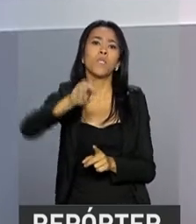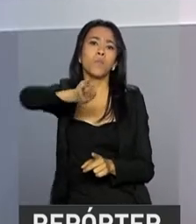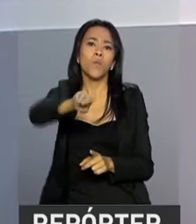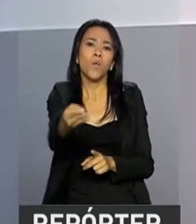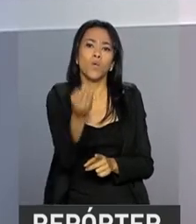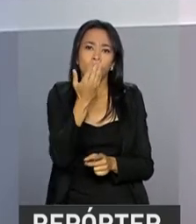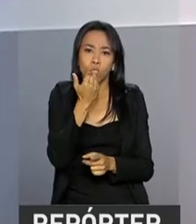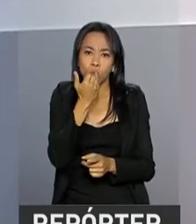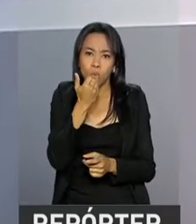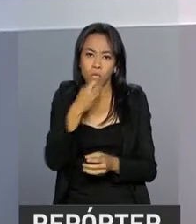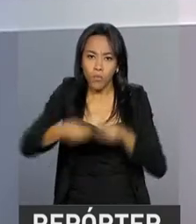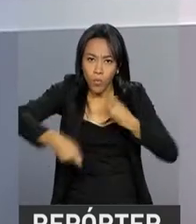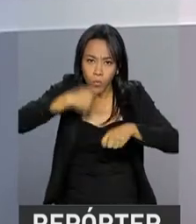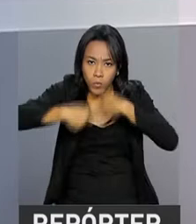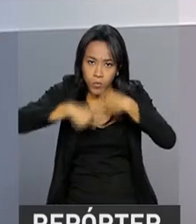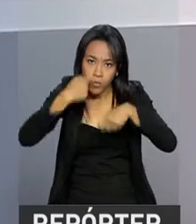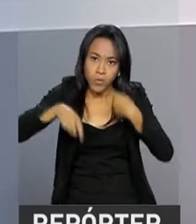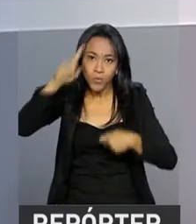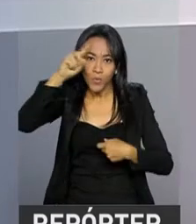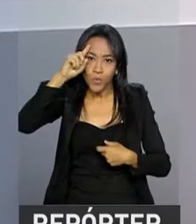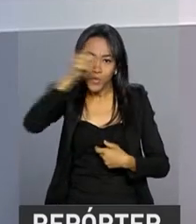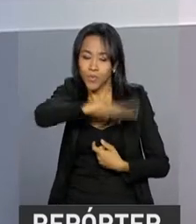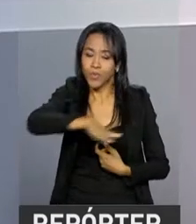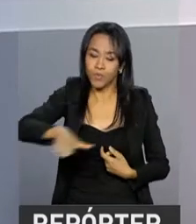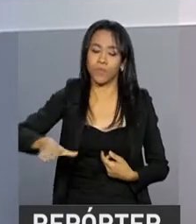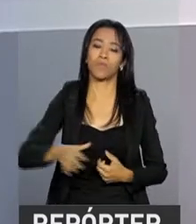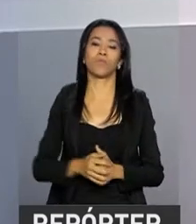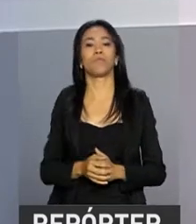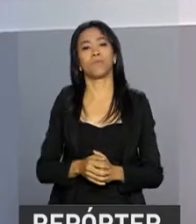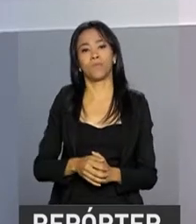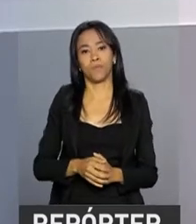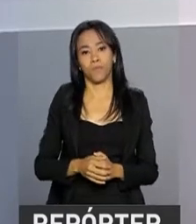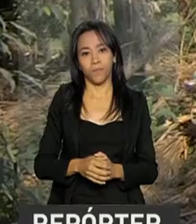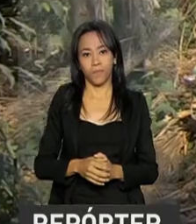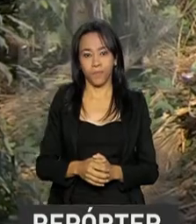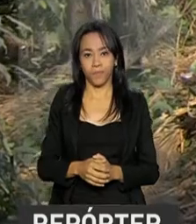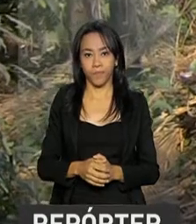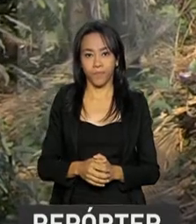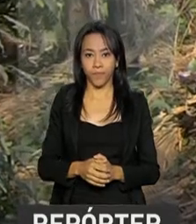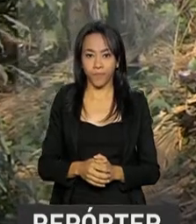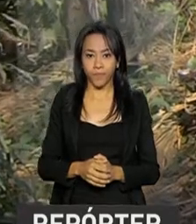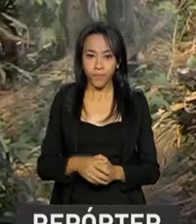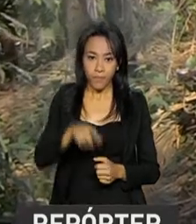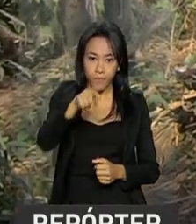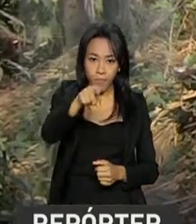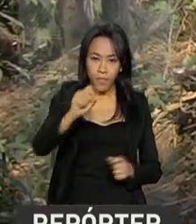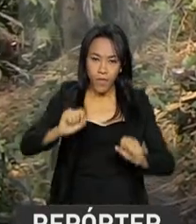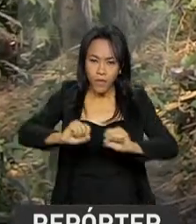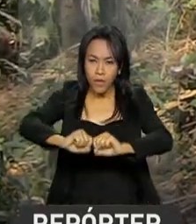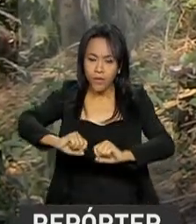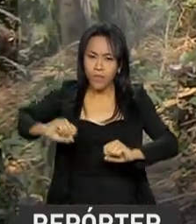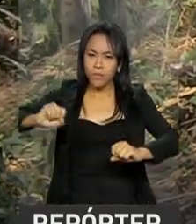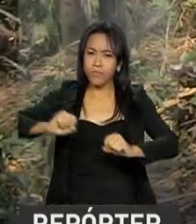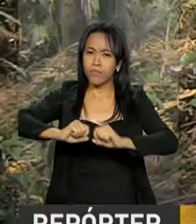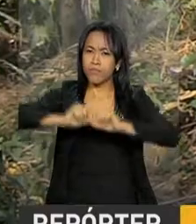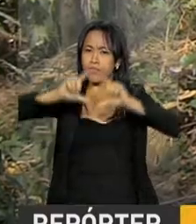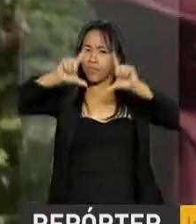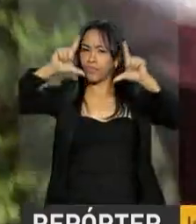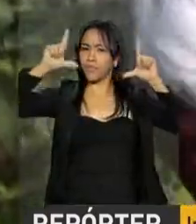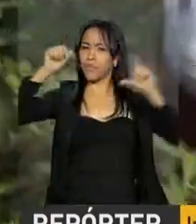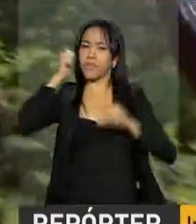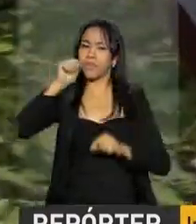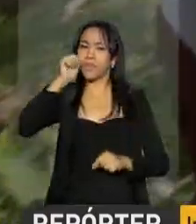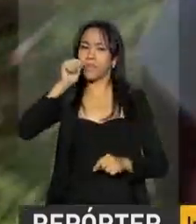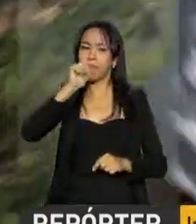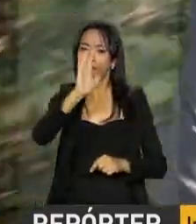todos os dias para os nossos alunos mal amanhece o dia e dona ana maria